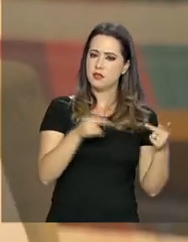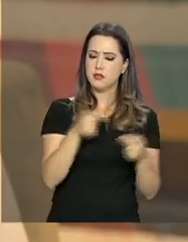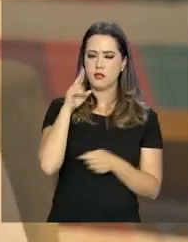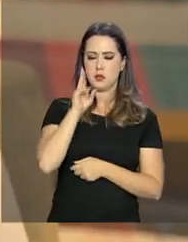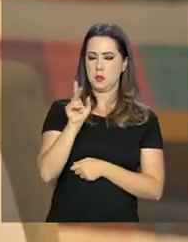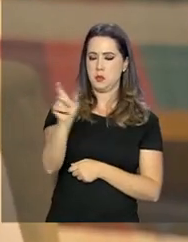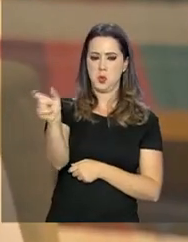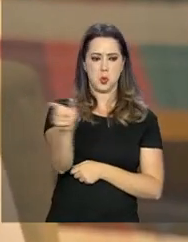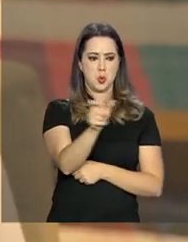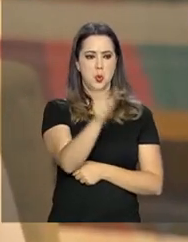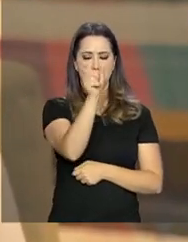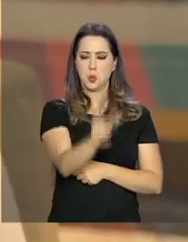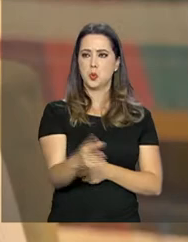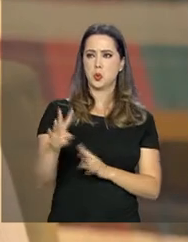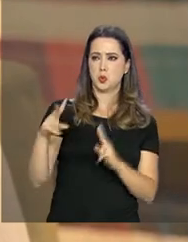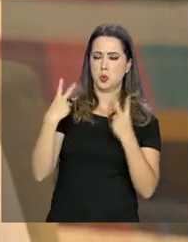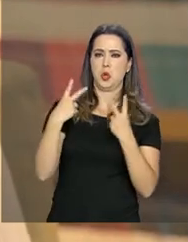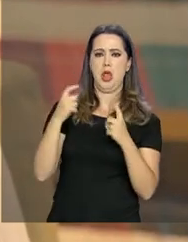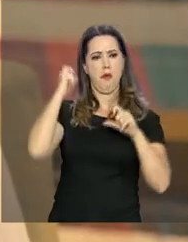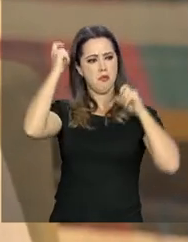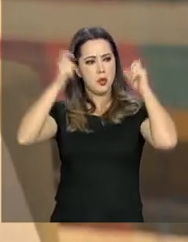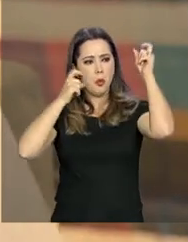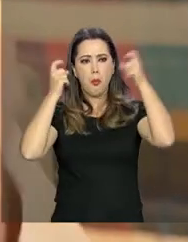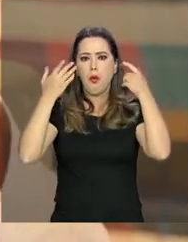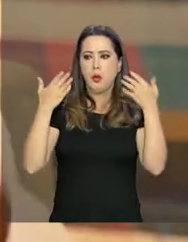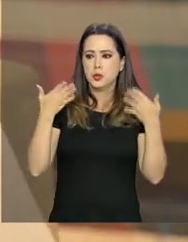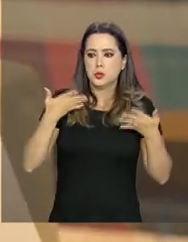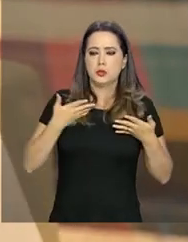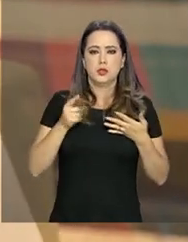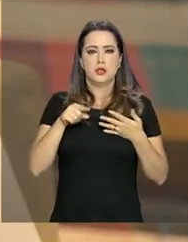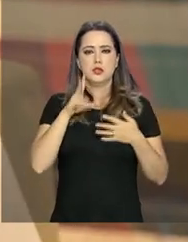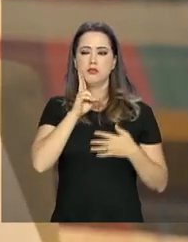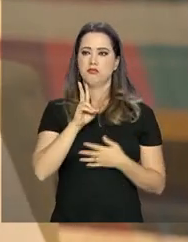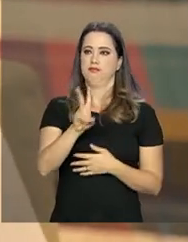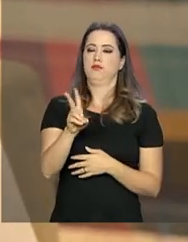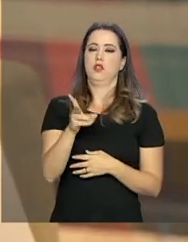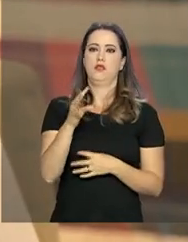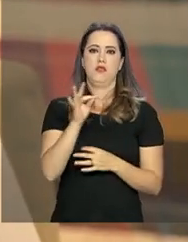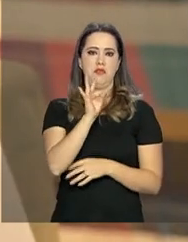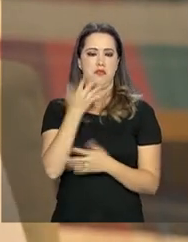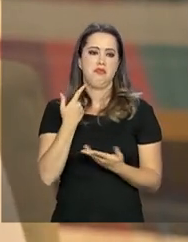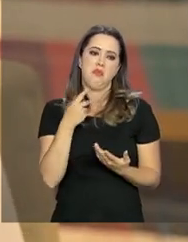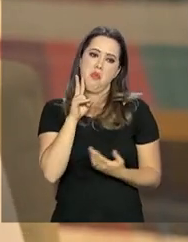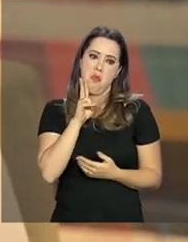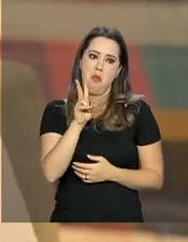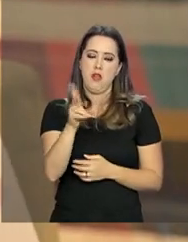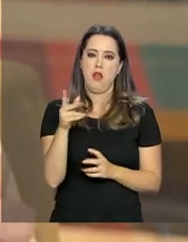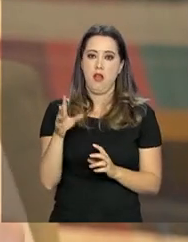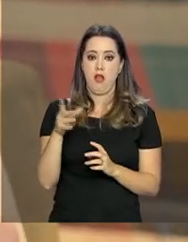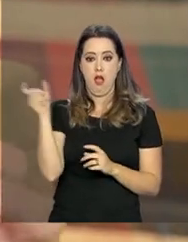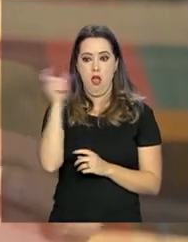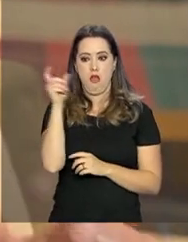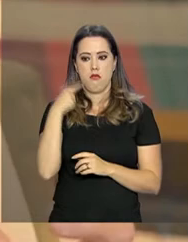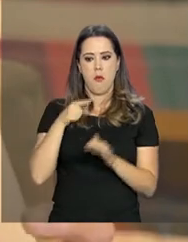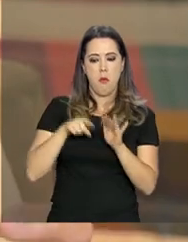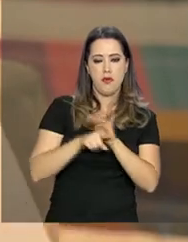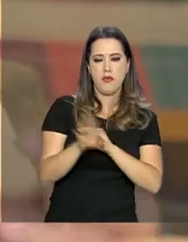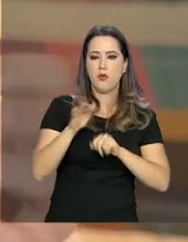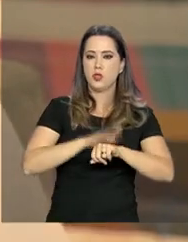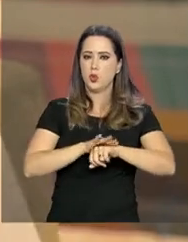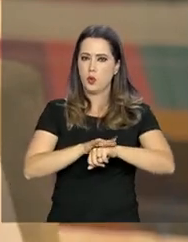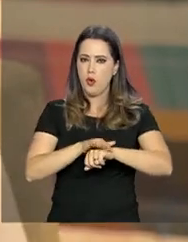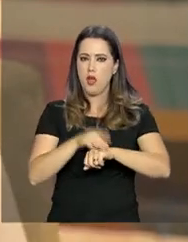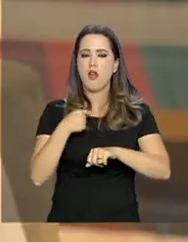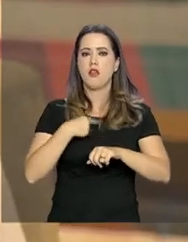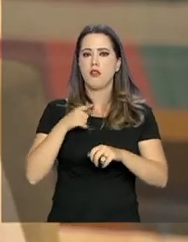mais preocupados do que eu ainda. E eu achei assim que tecnicamente eu ia morrer pelo agravamento